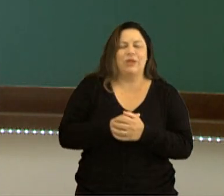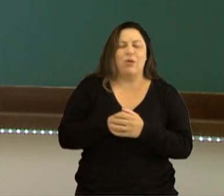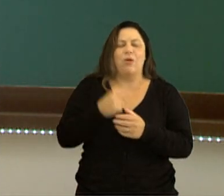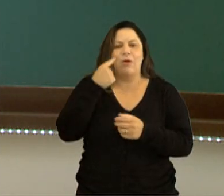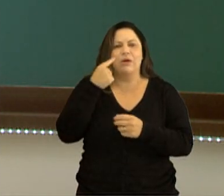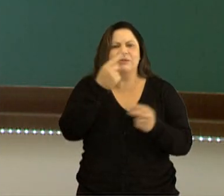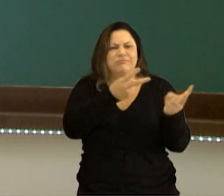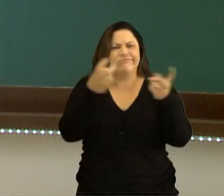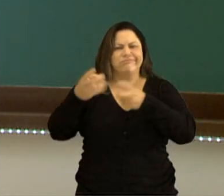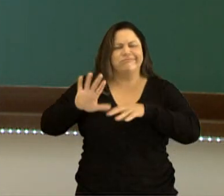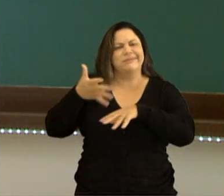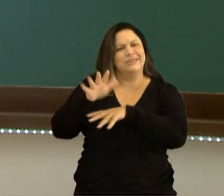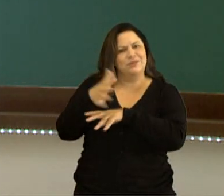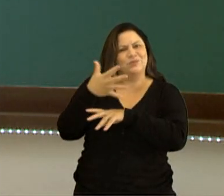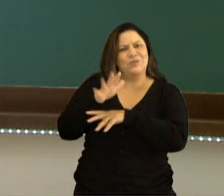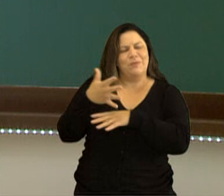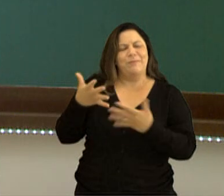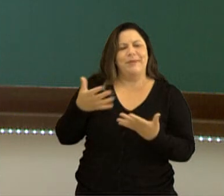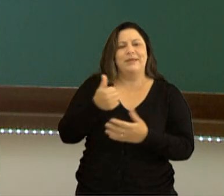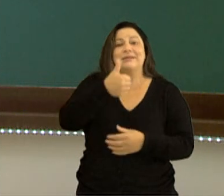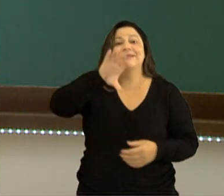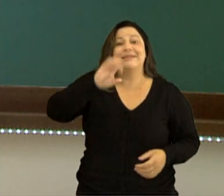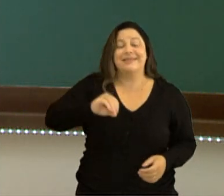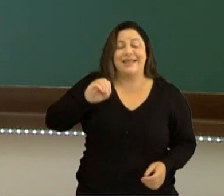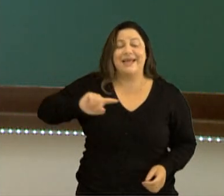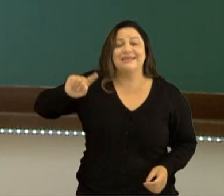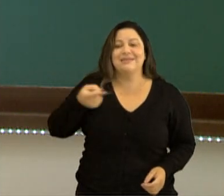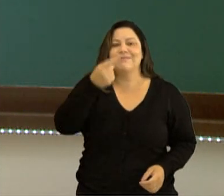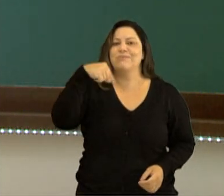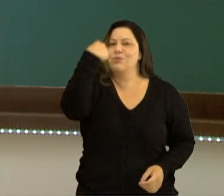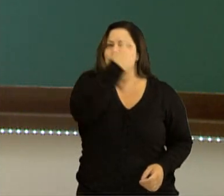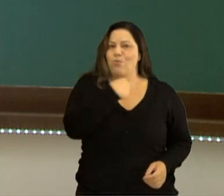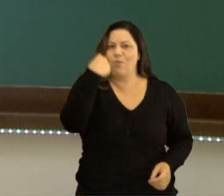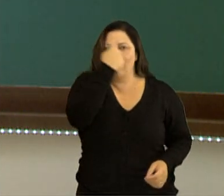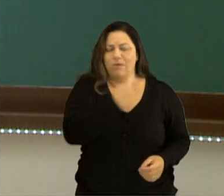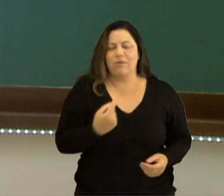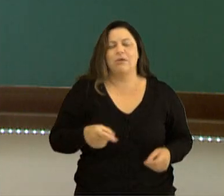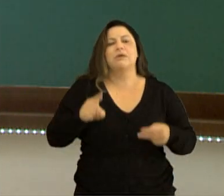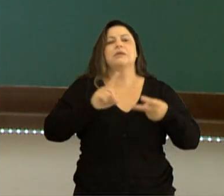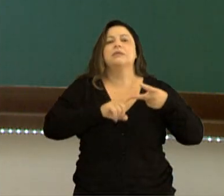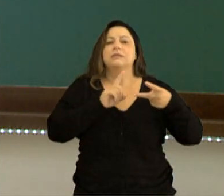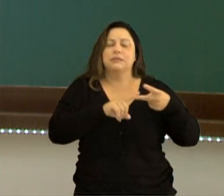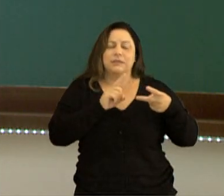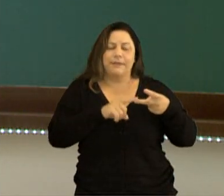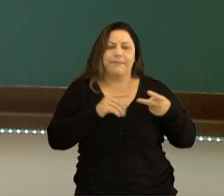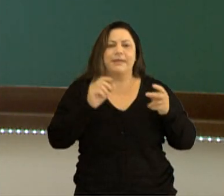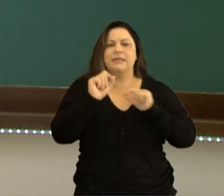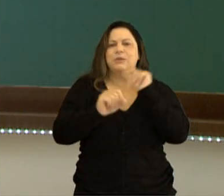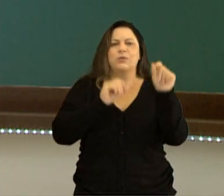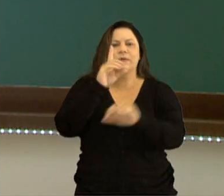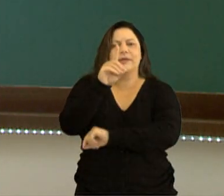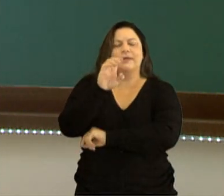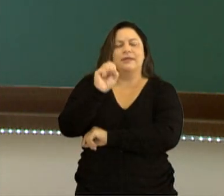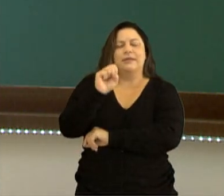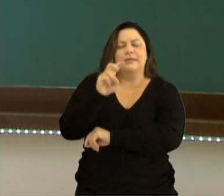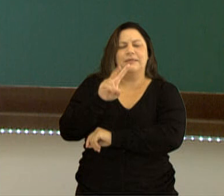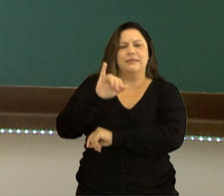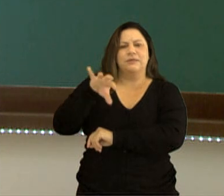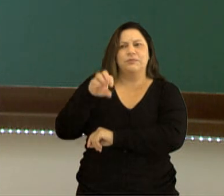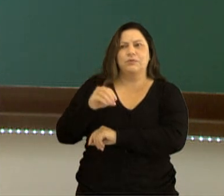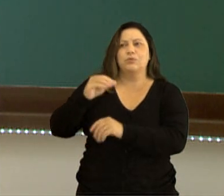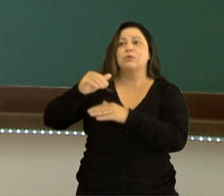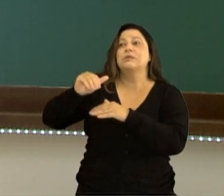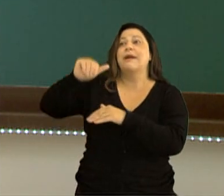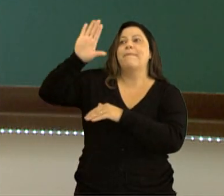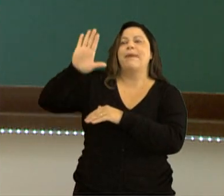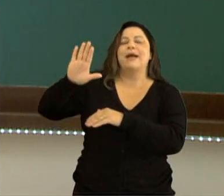média aritmética dela seria 10.000 horas. E daí tem um que a gente chama de desvio padrão, né? Quantas horas a mais ou